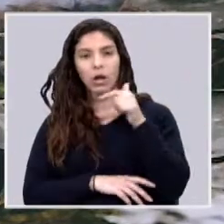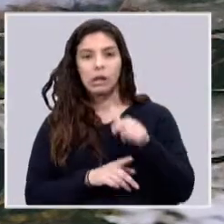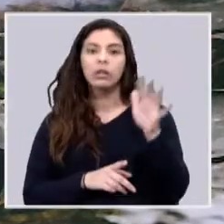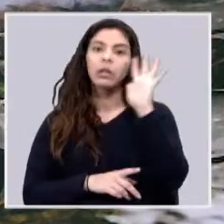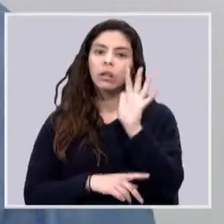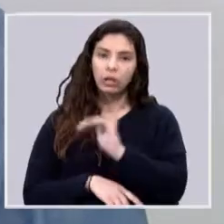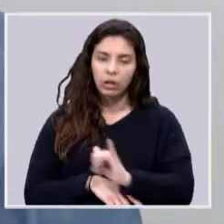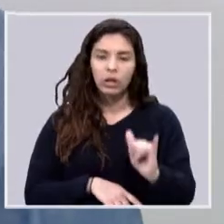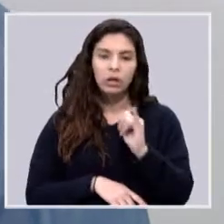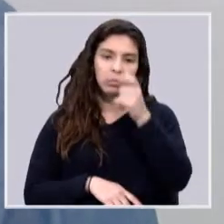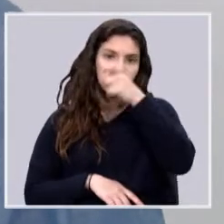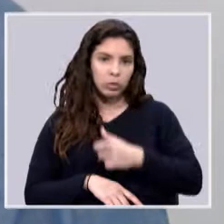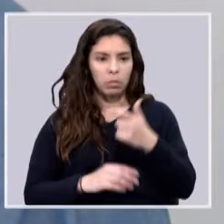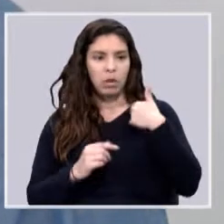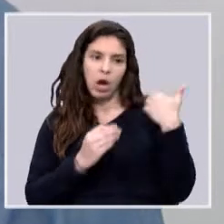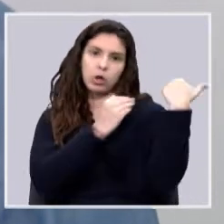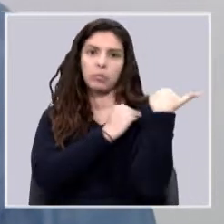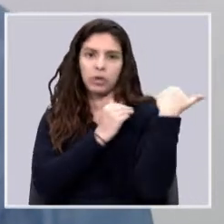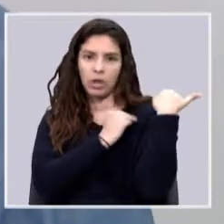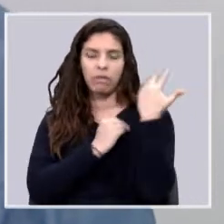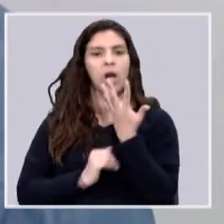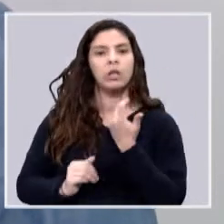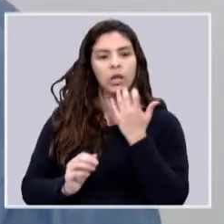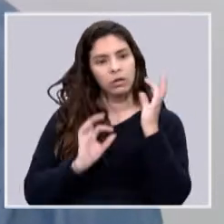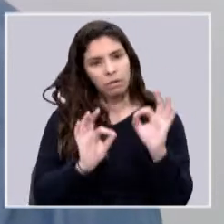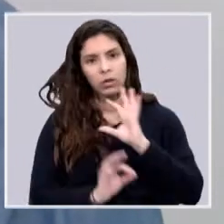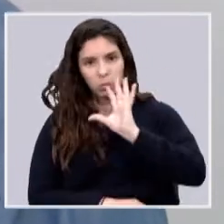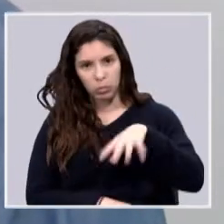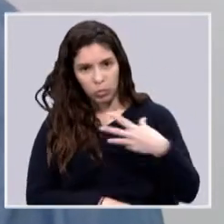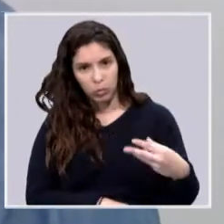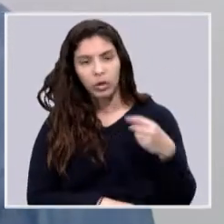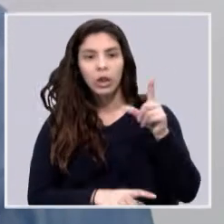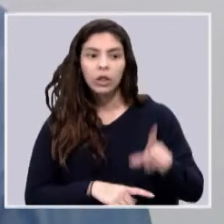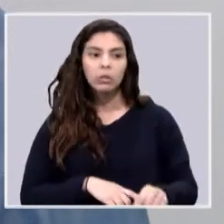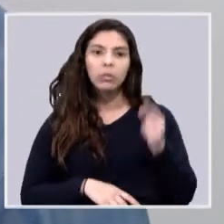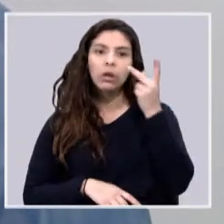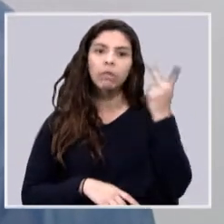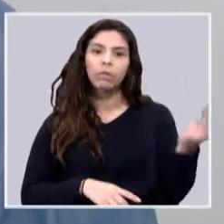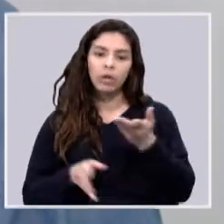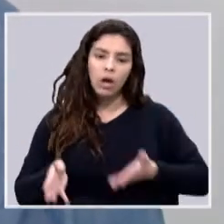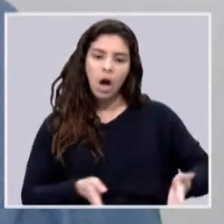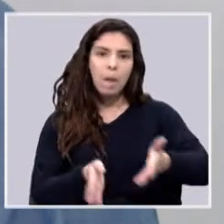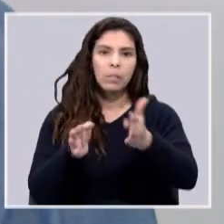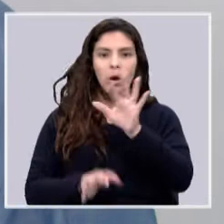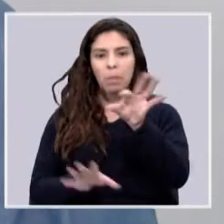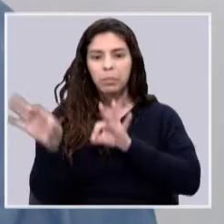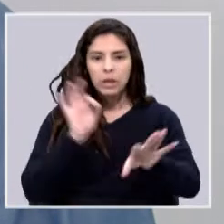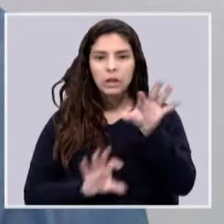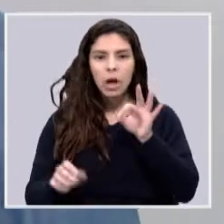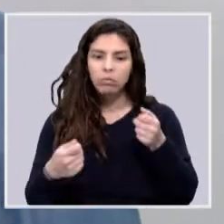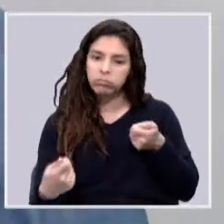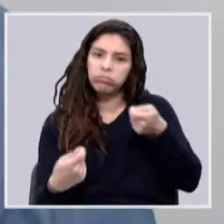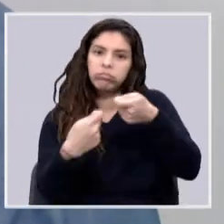dessa forma, se tornem cidadãos mais responsáveis e que as suas opções de vida tenham em conta